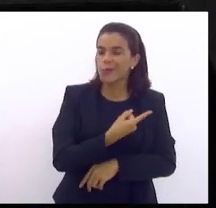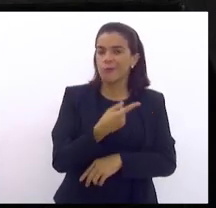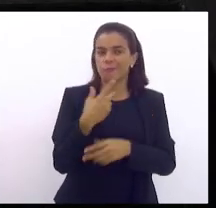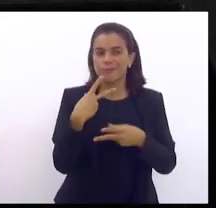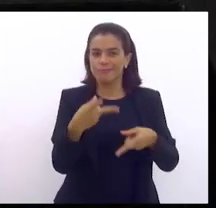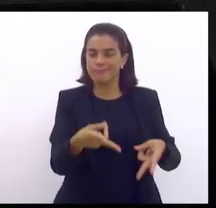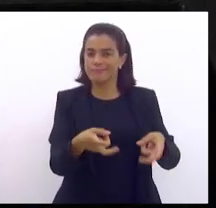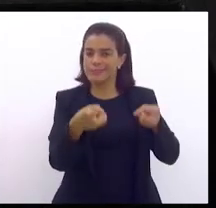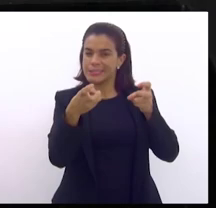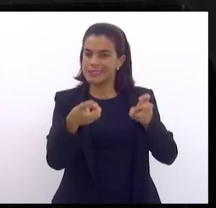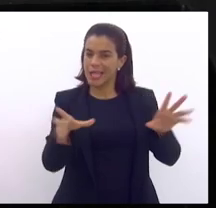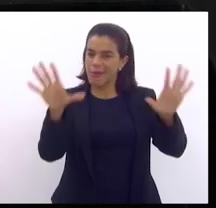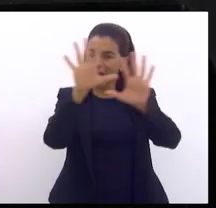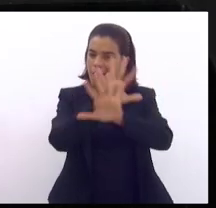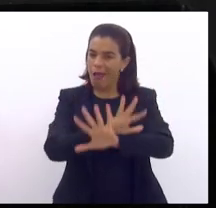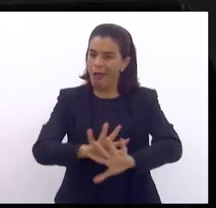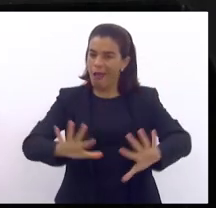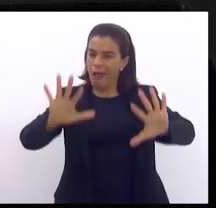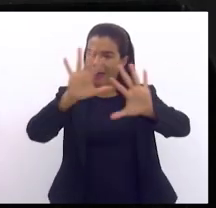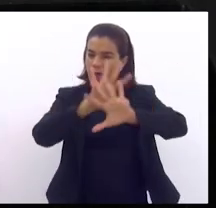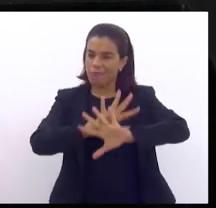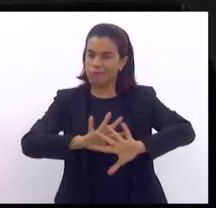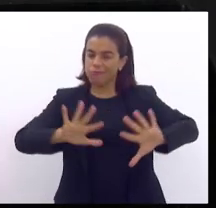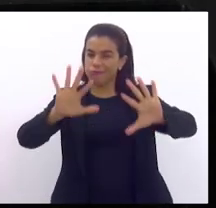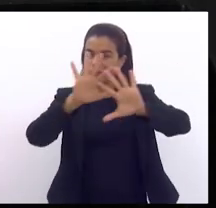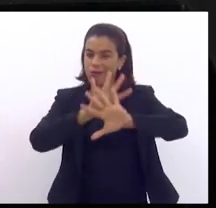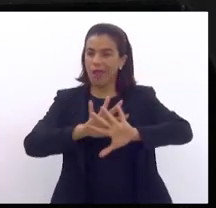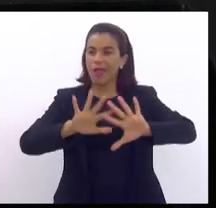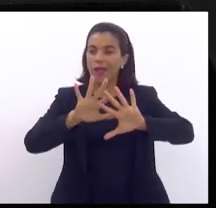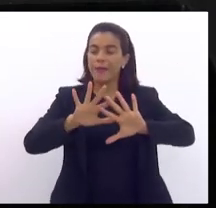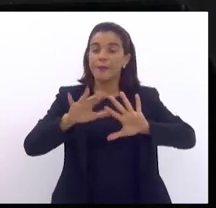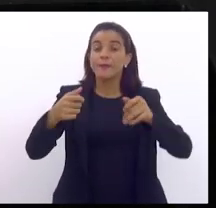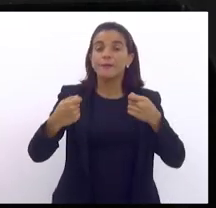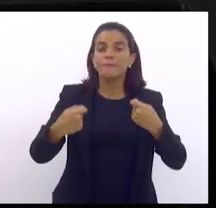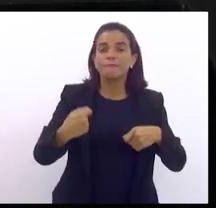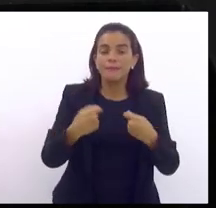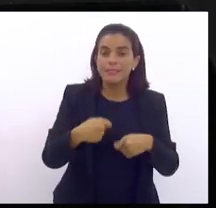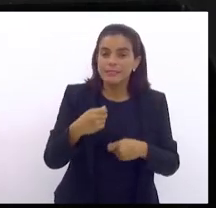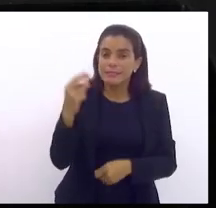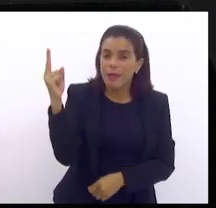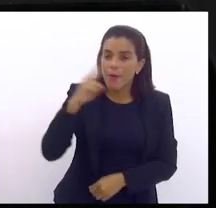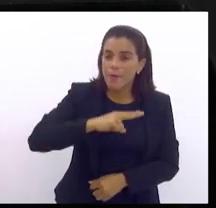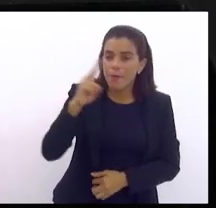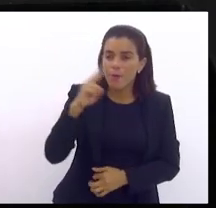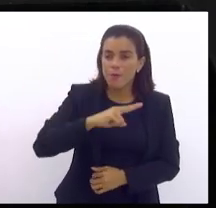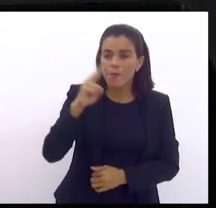uma cortina nisso que precisa ser urgentemente